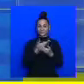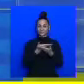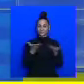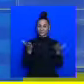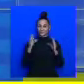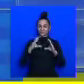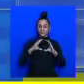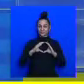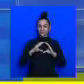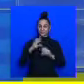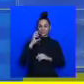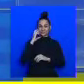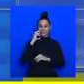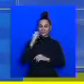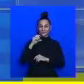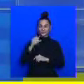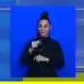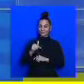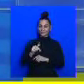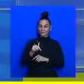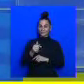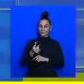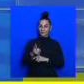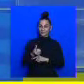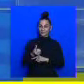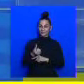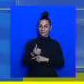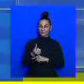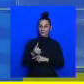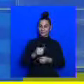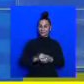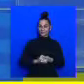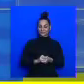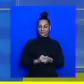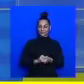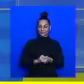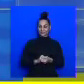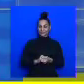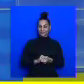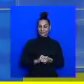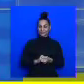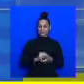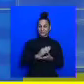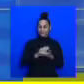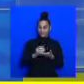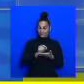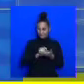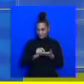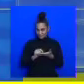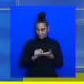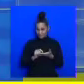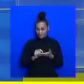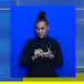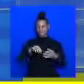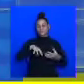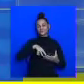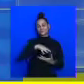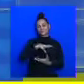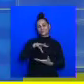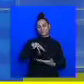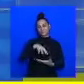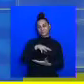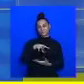você. Bola rosa, número 76. Rosa 76. Começou marcando. O Globo